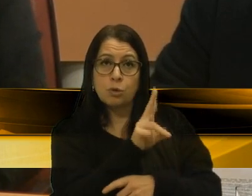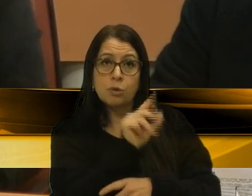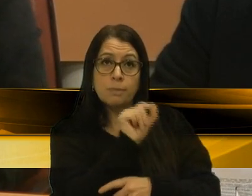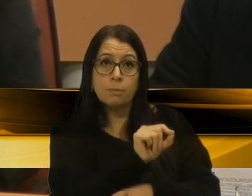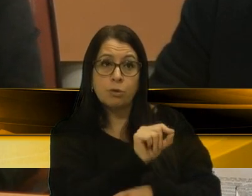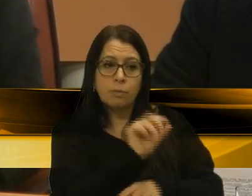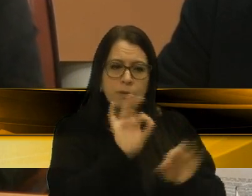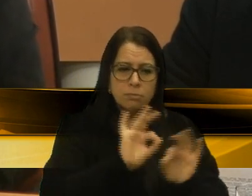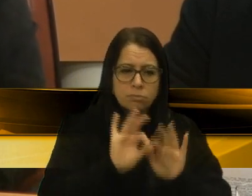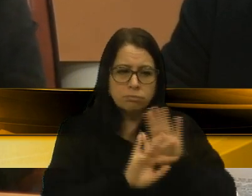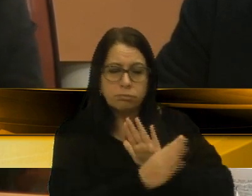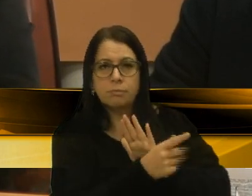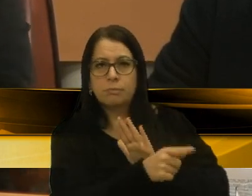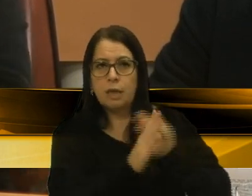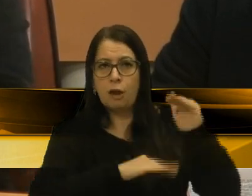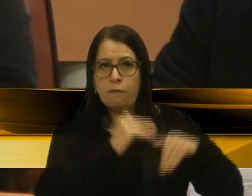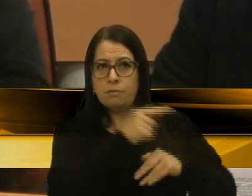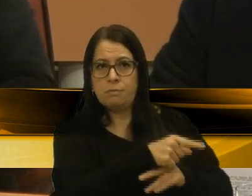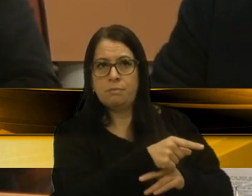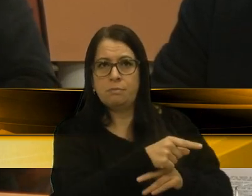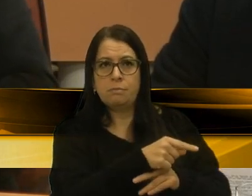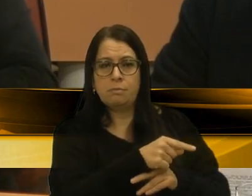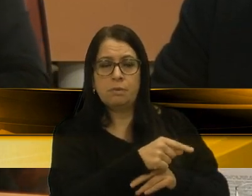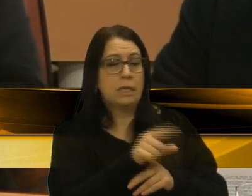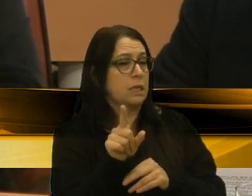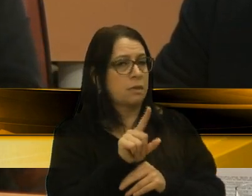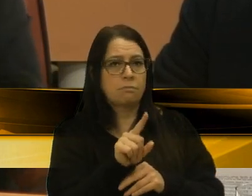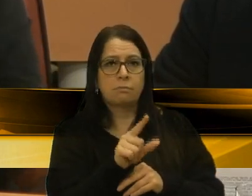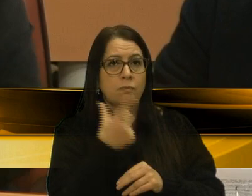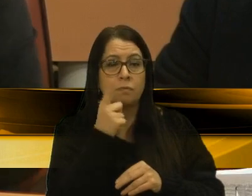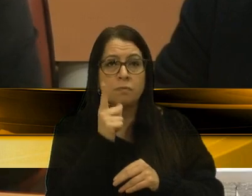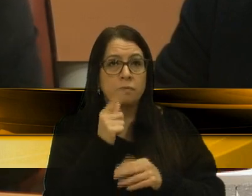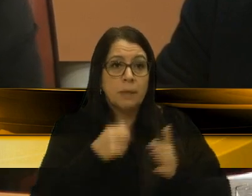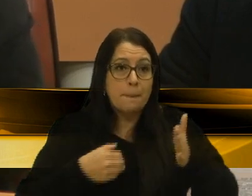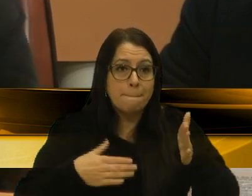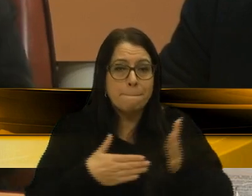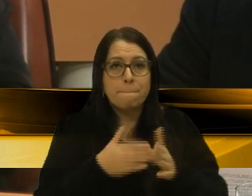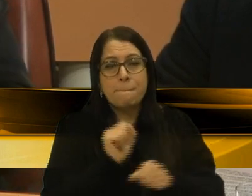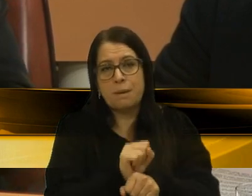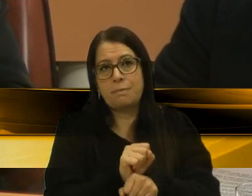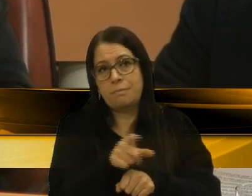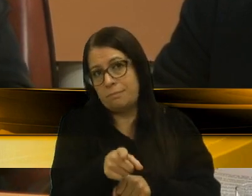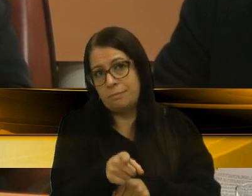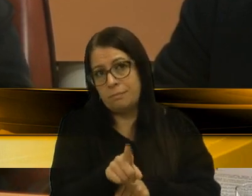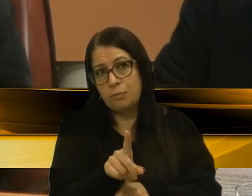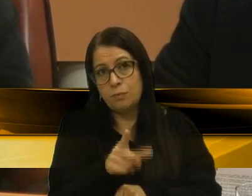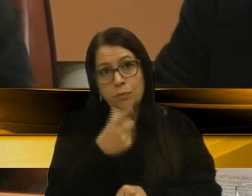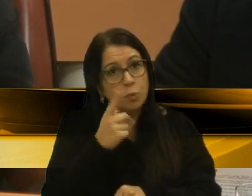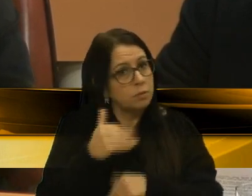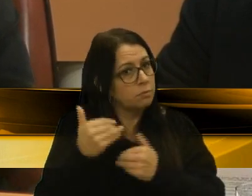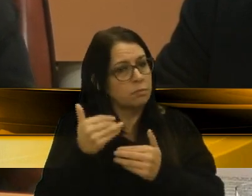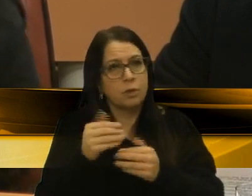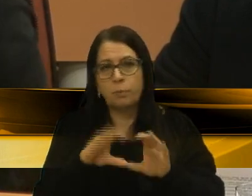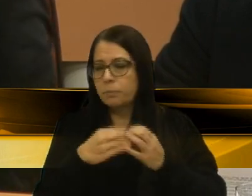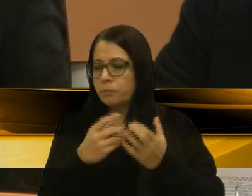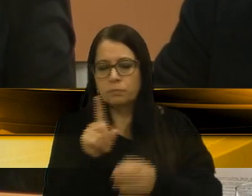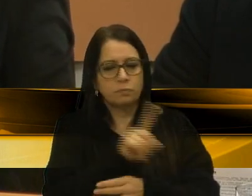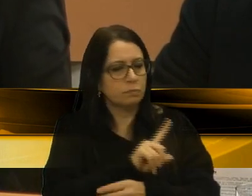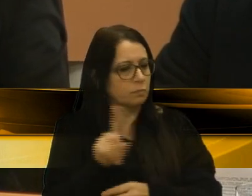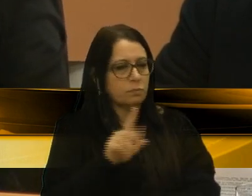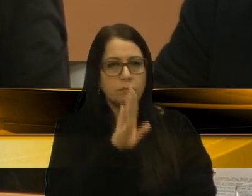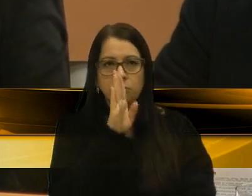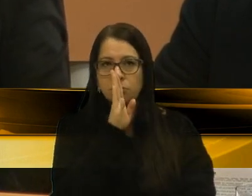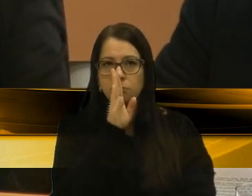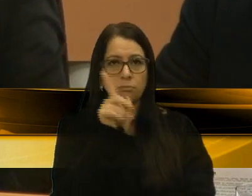adequações. Então, ninguém consegue barrar isso. Vamos ver até onde vai. A comunidade não vai ficar